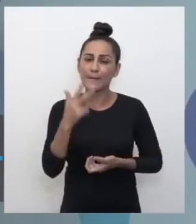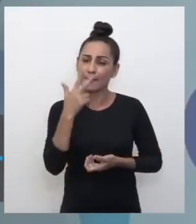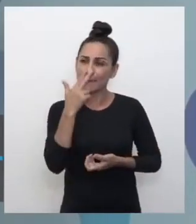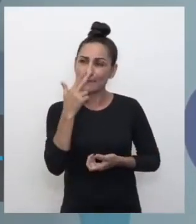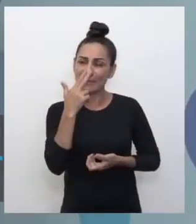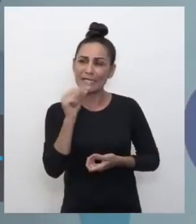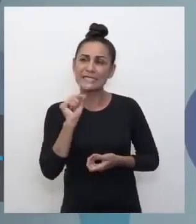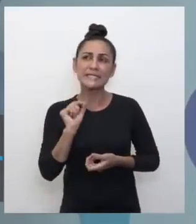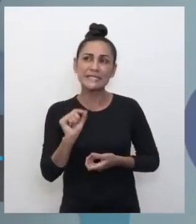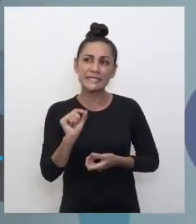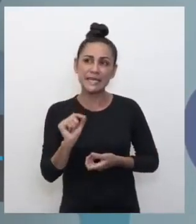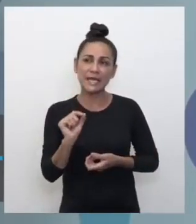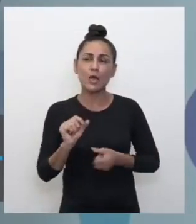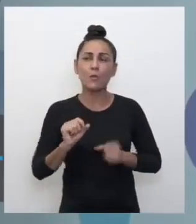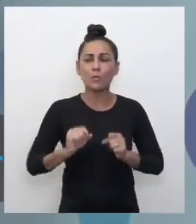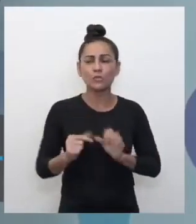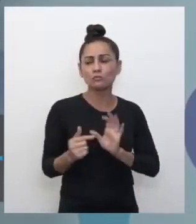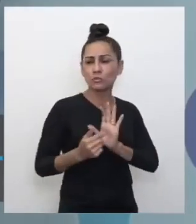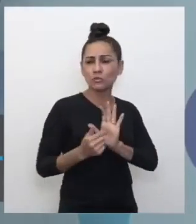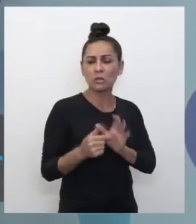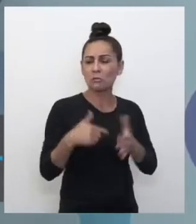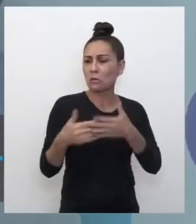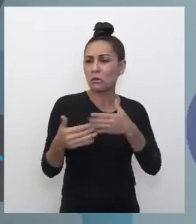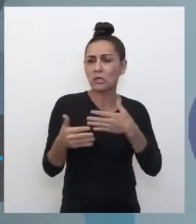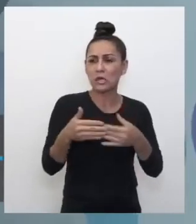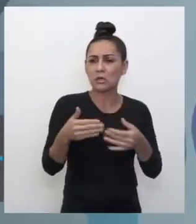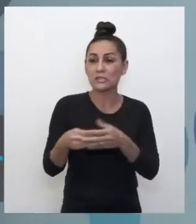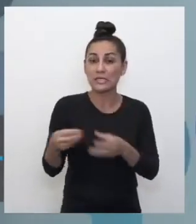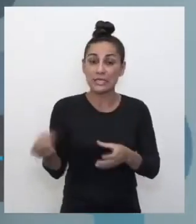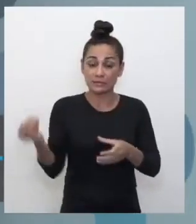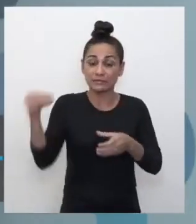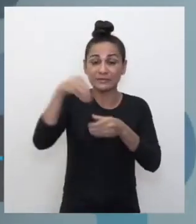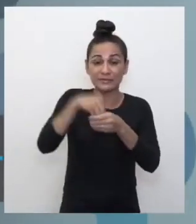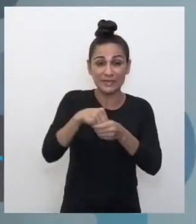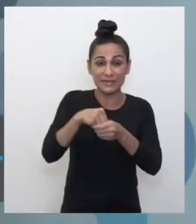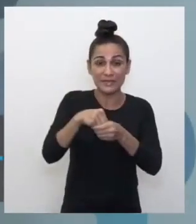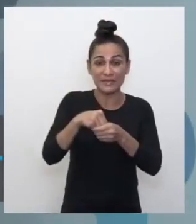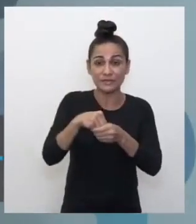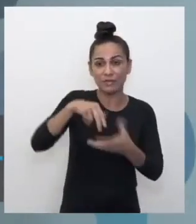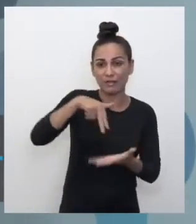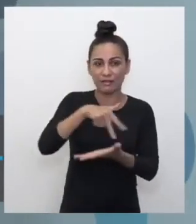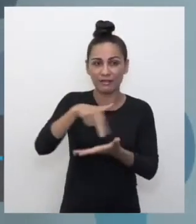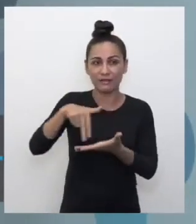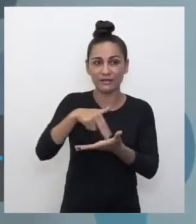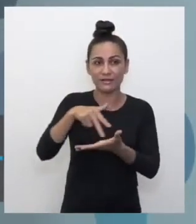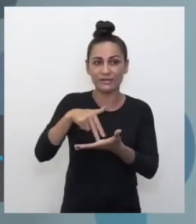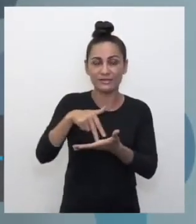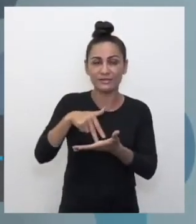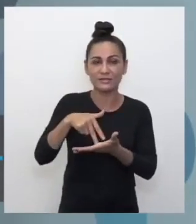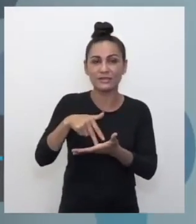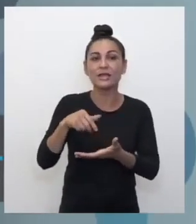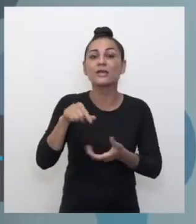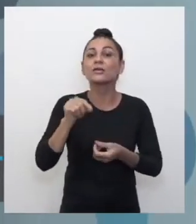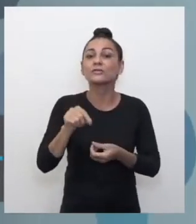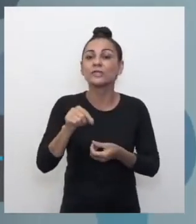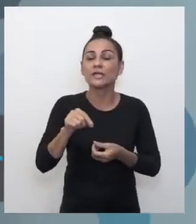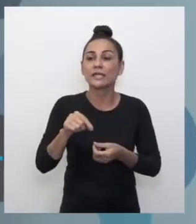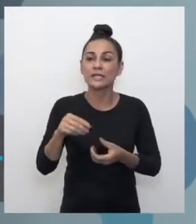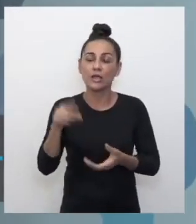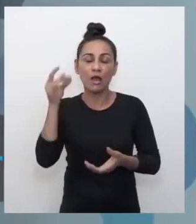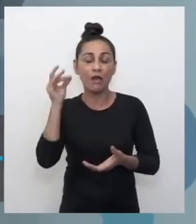aparentemente, eles podem mostrar qualquer coisa, ou seja, dentro da dança do Merce Cunningham, você não tem uma linearidade de